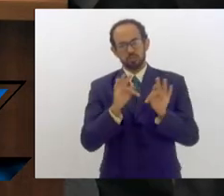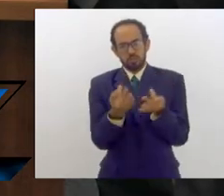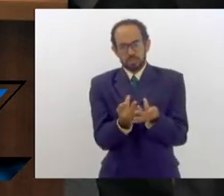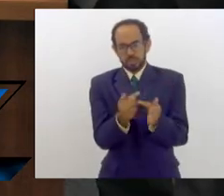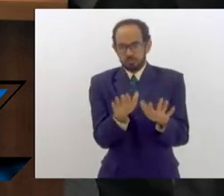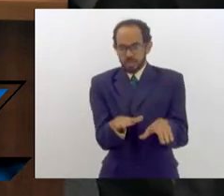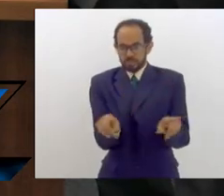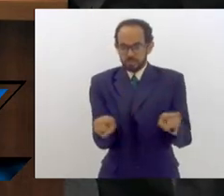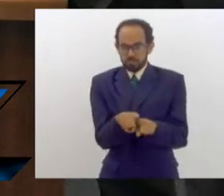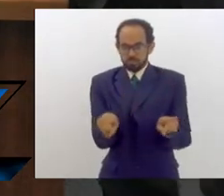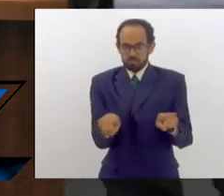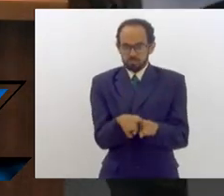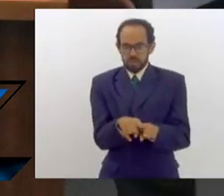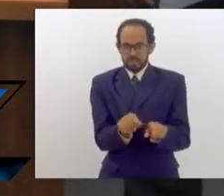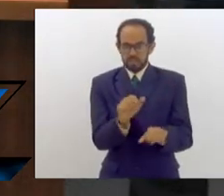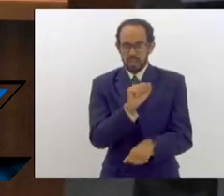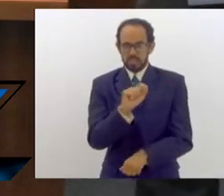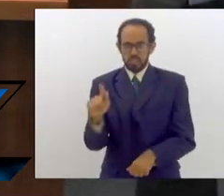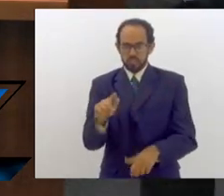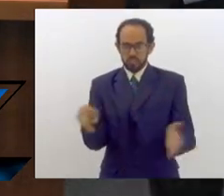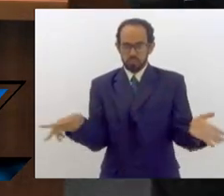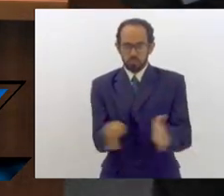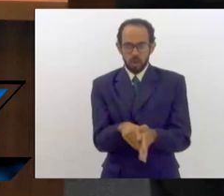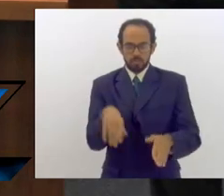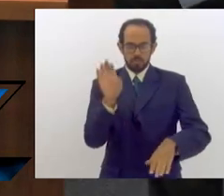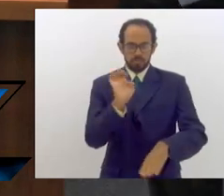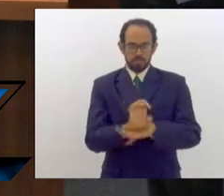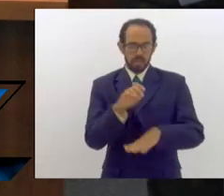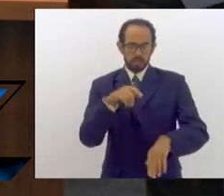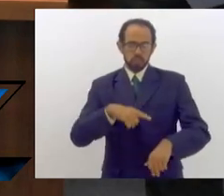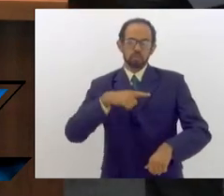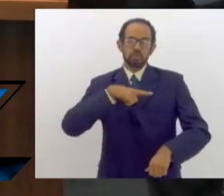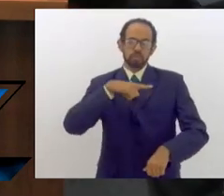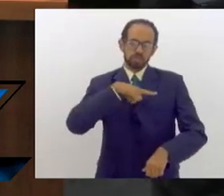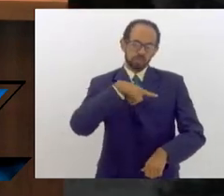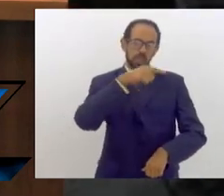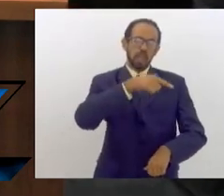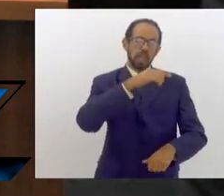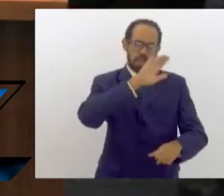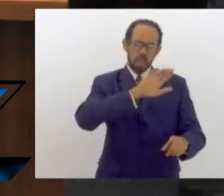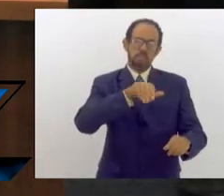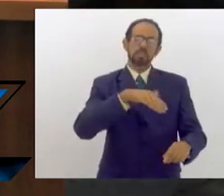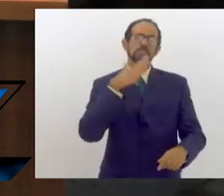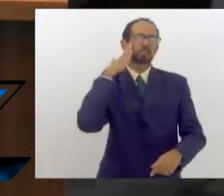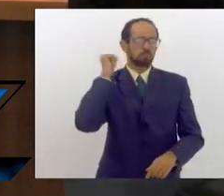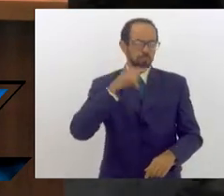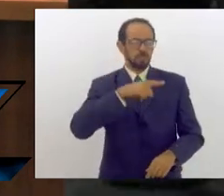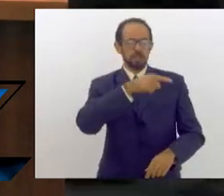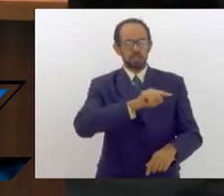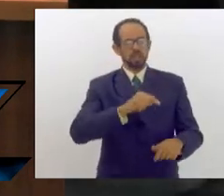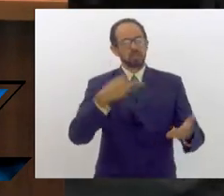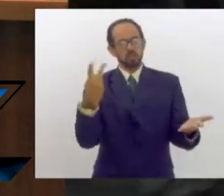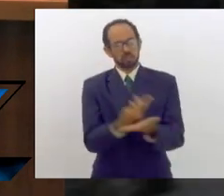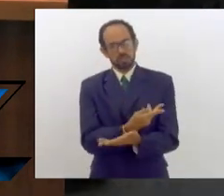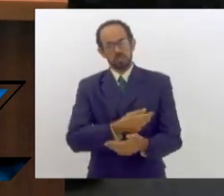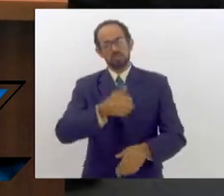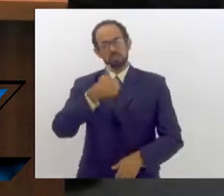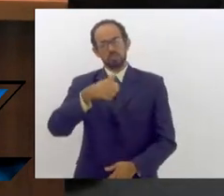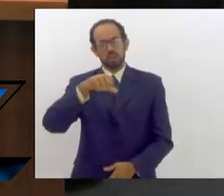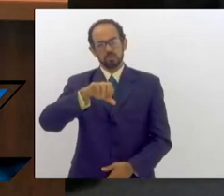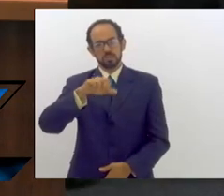de Agentes de estado que reconhece que o local teve essa funcionalidade durante a década de 1970